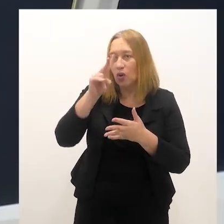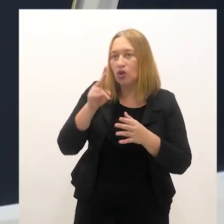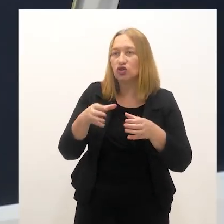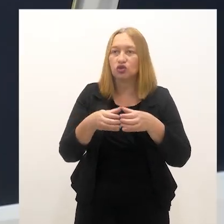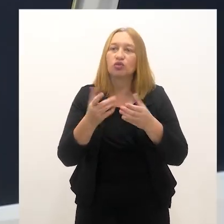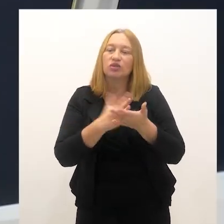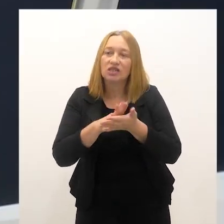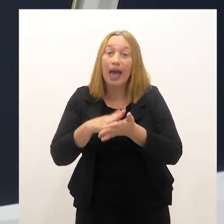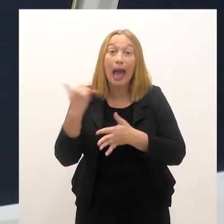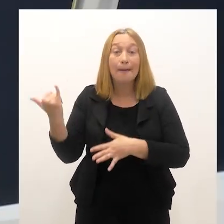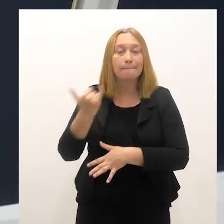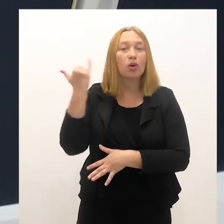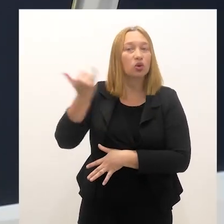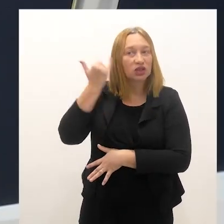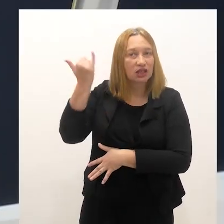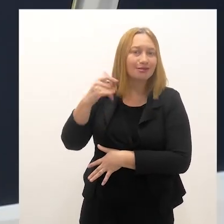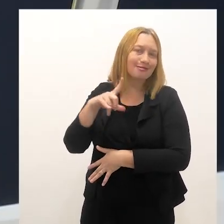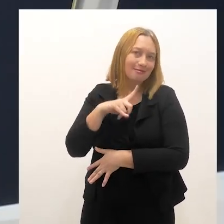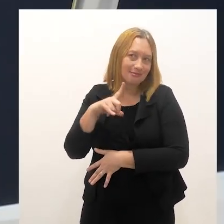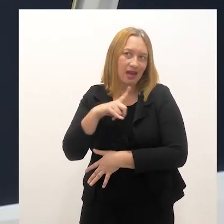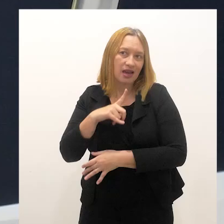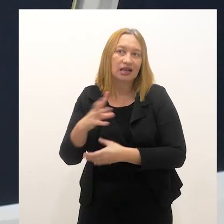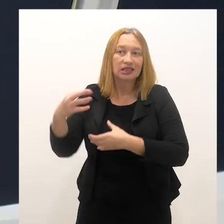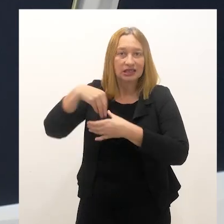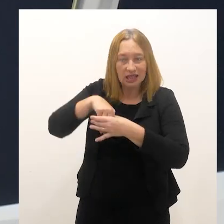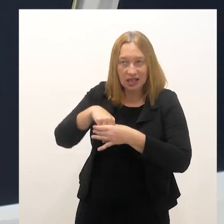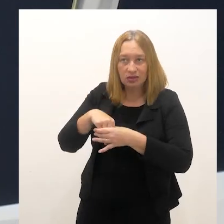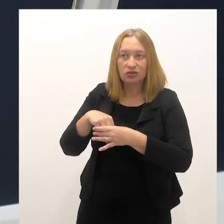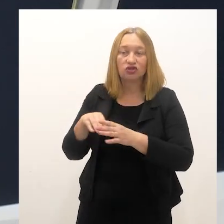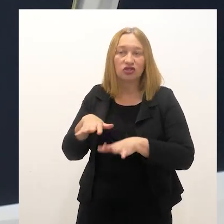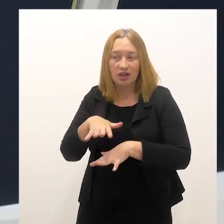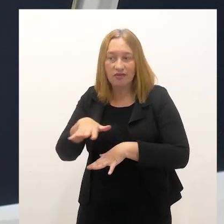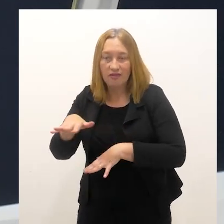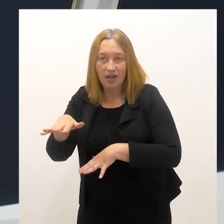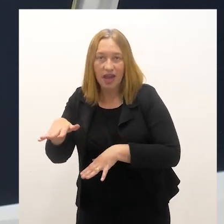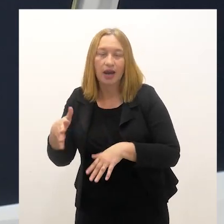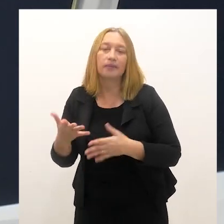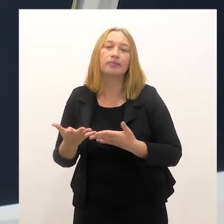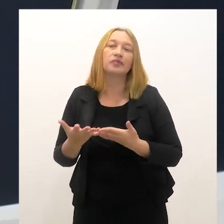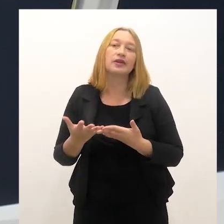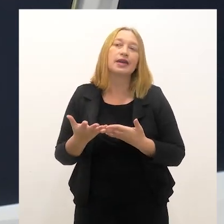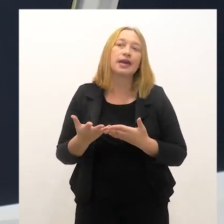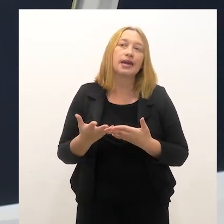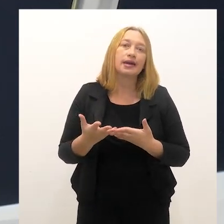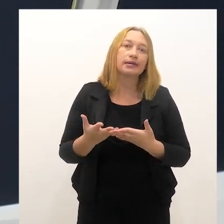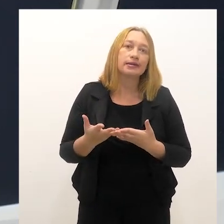de samba, a importância que elas têm dentro das suas comunidades.